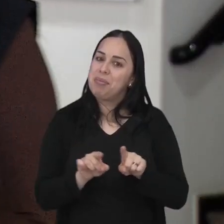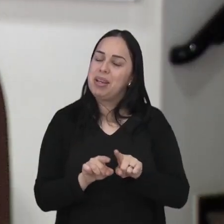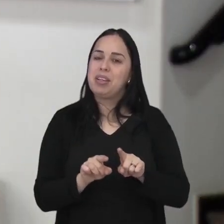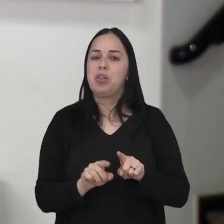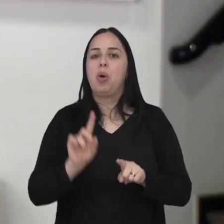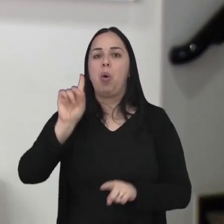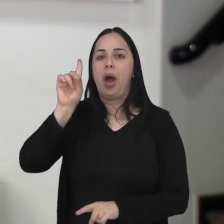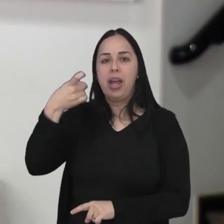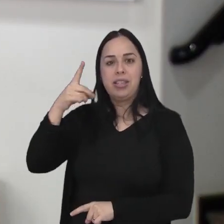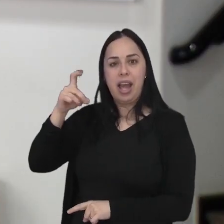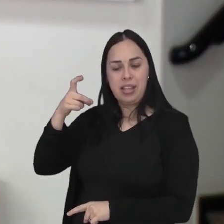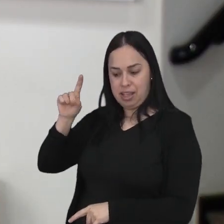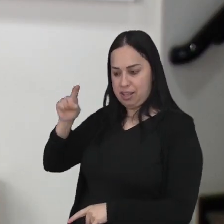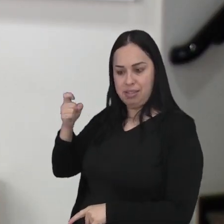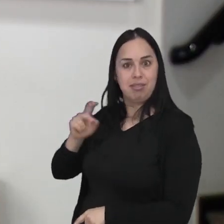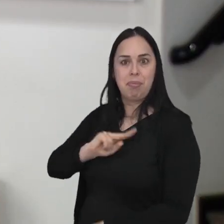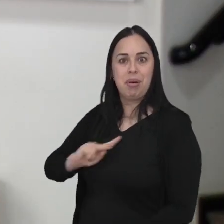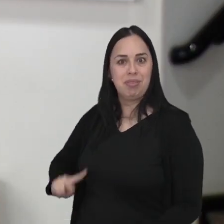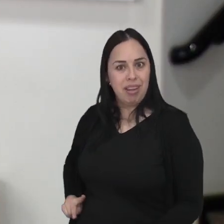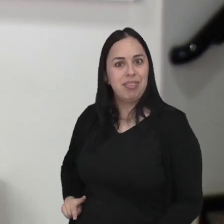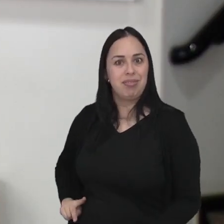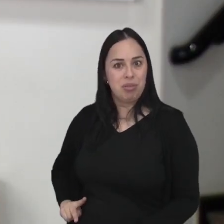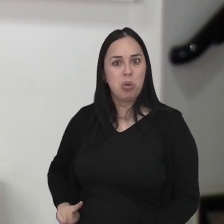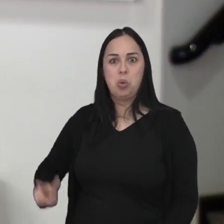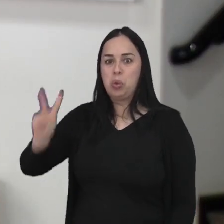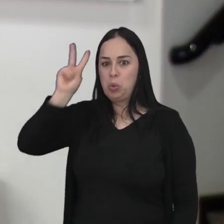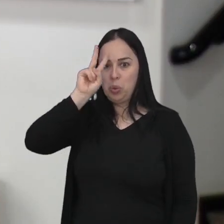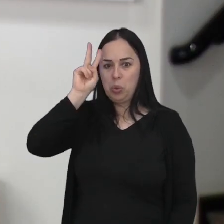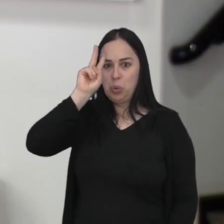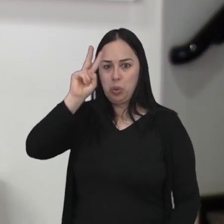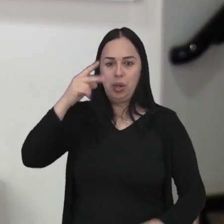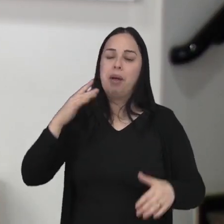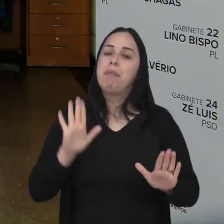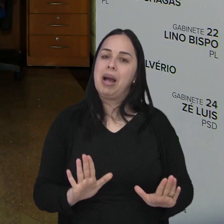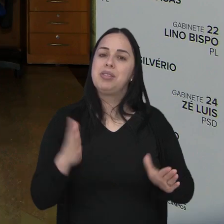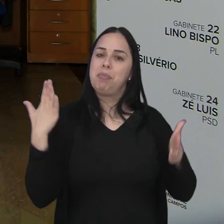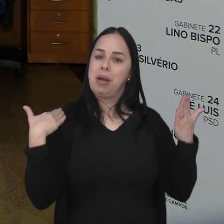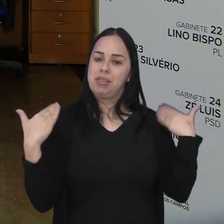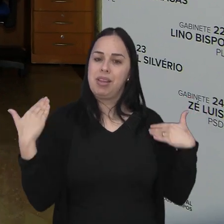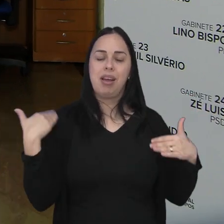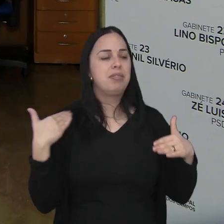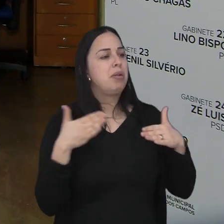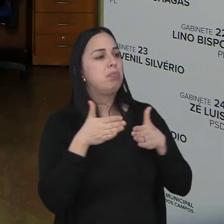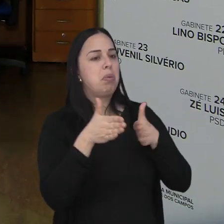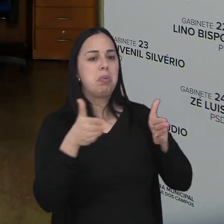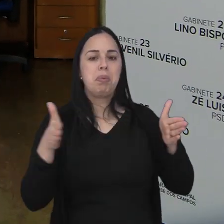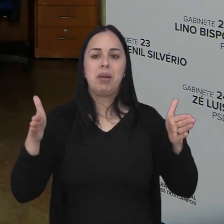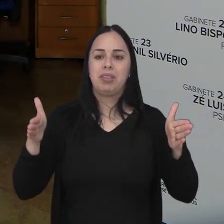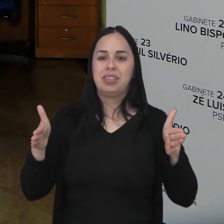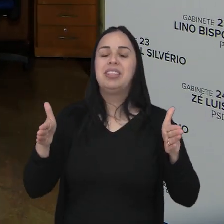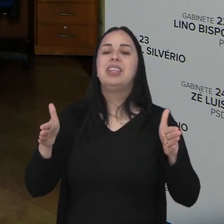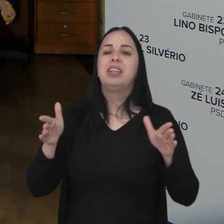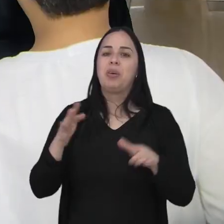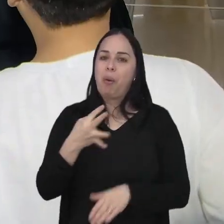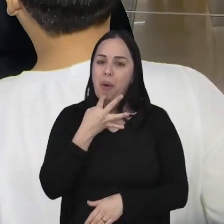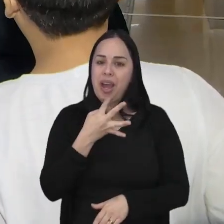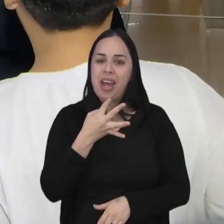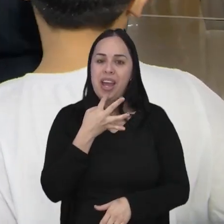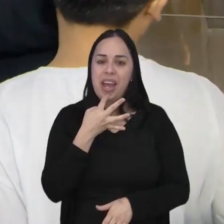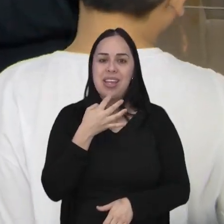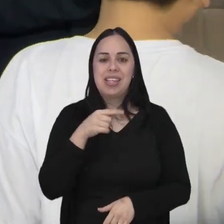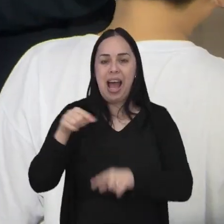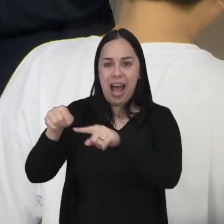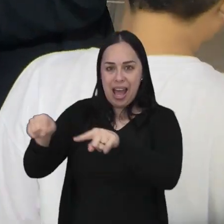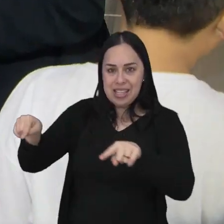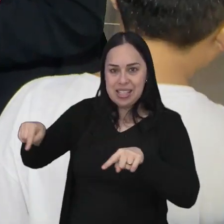E também a lista dos ex-presidentes do Legislativo. É muita história, viu? O passeio continua por cada cantinho do prédio. Os